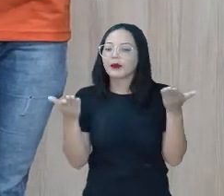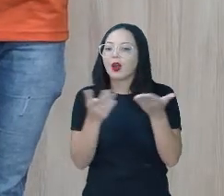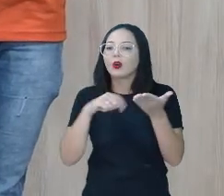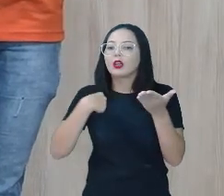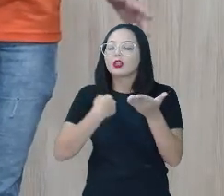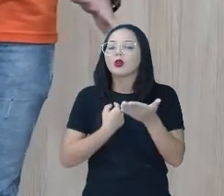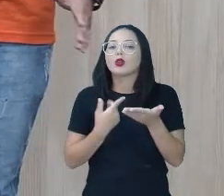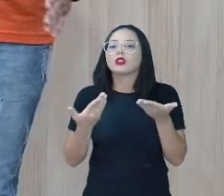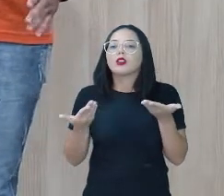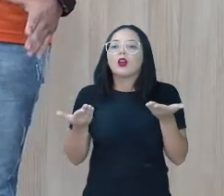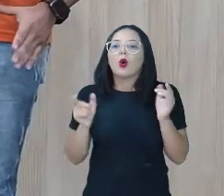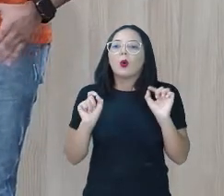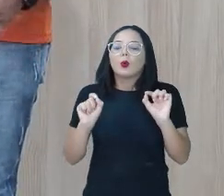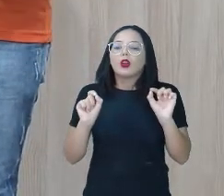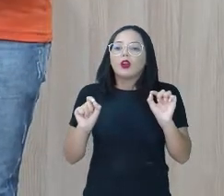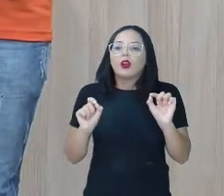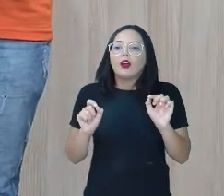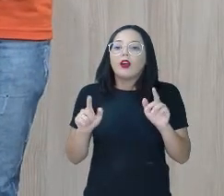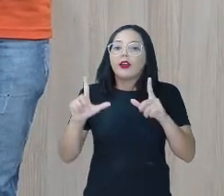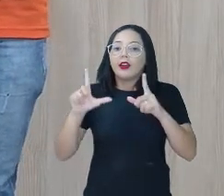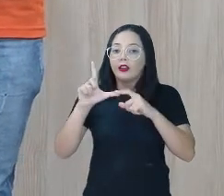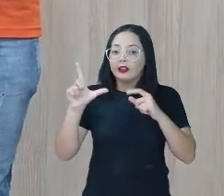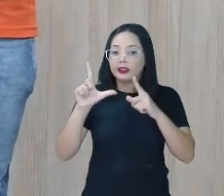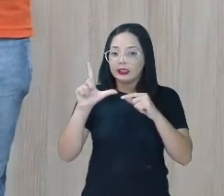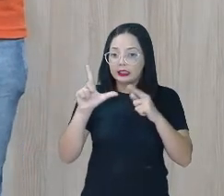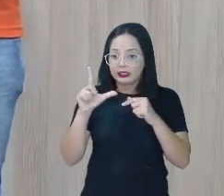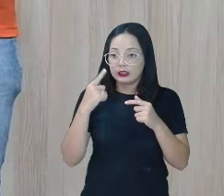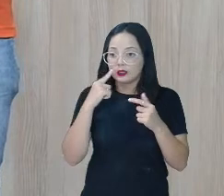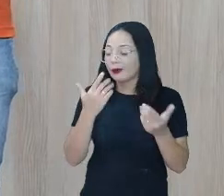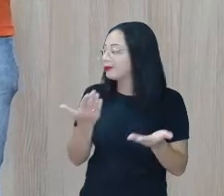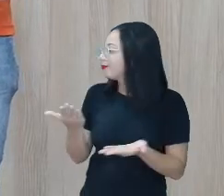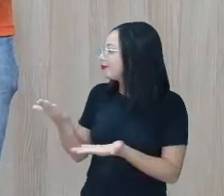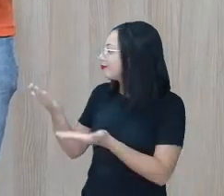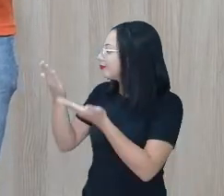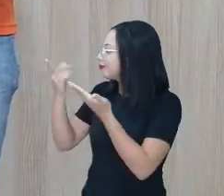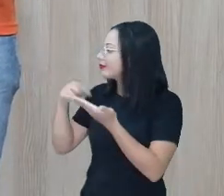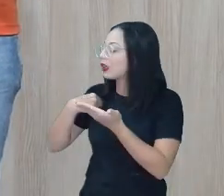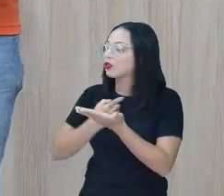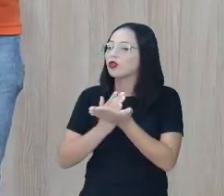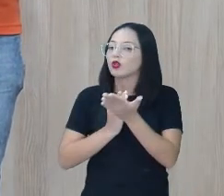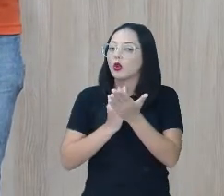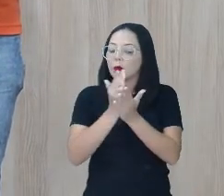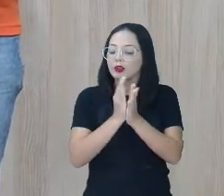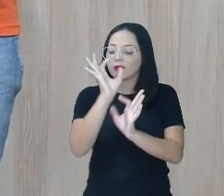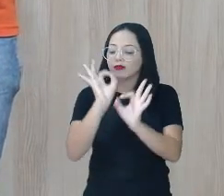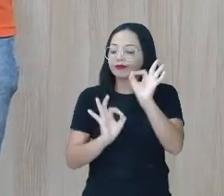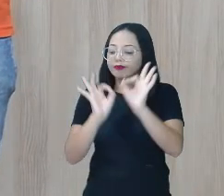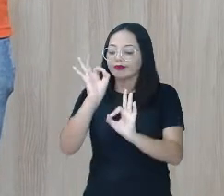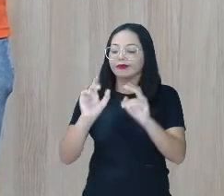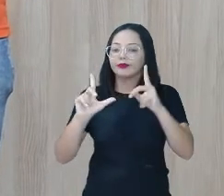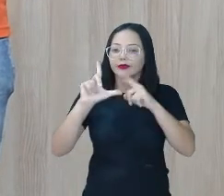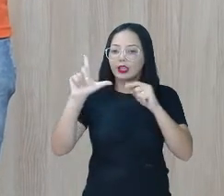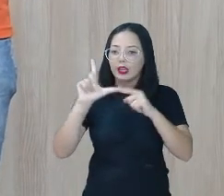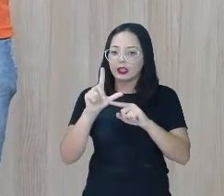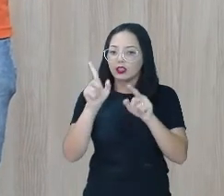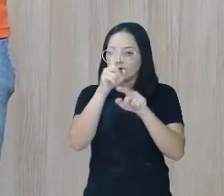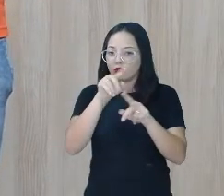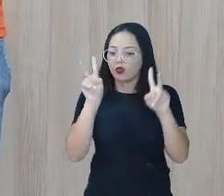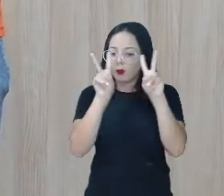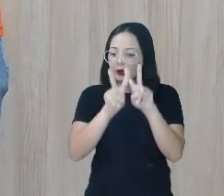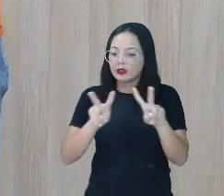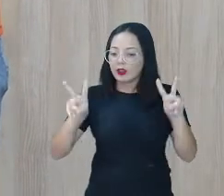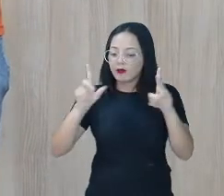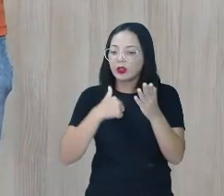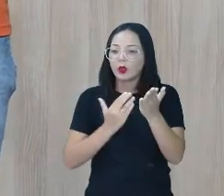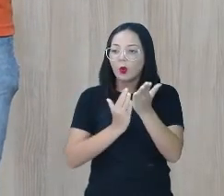para a fatoração, certo? Das letras. Vamos começar aí a manipular as letras. Pode observar que eu comecei